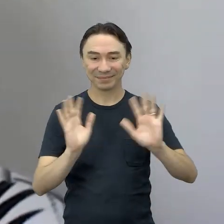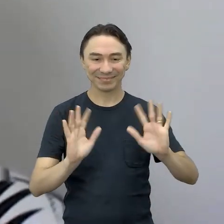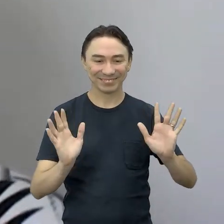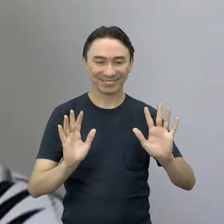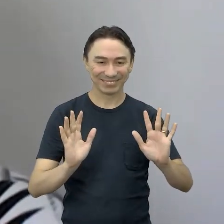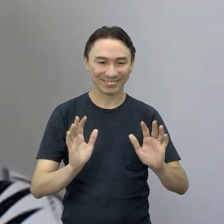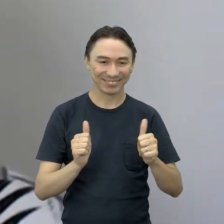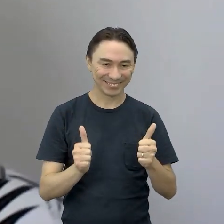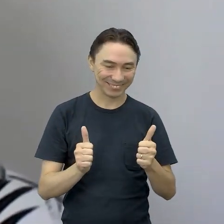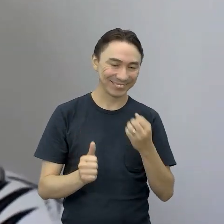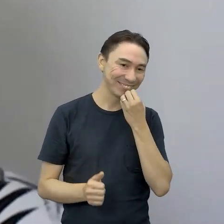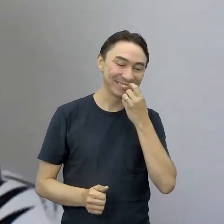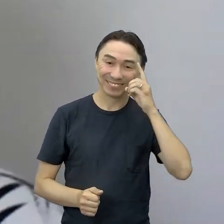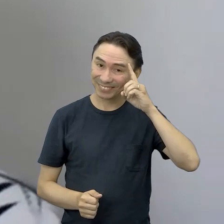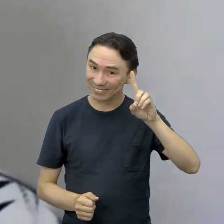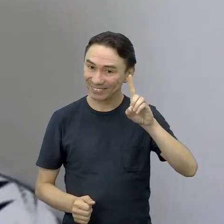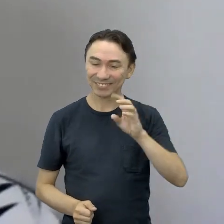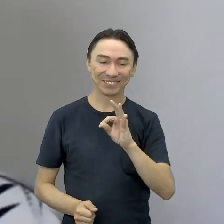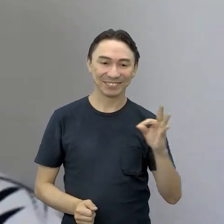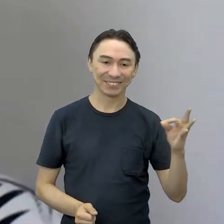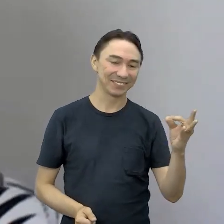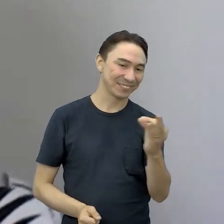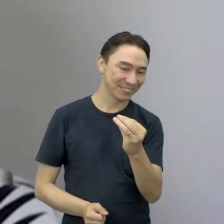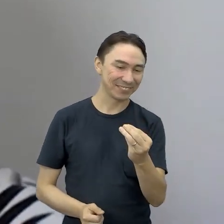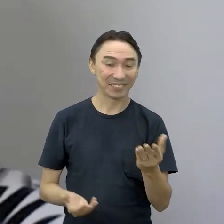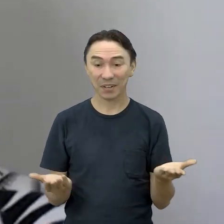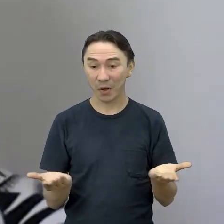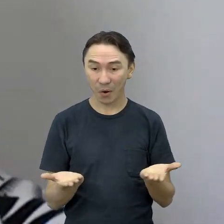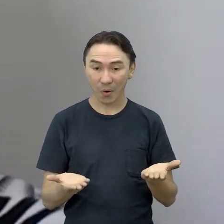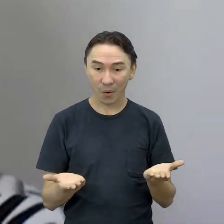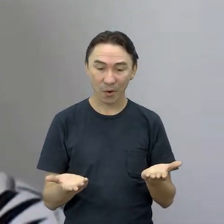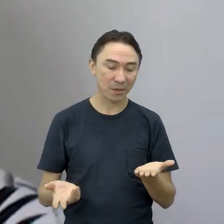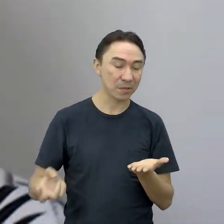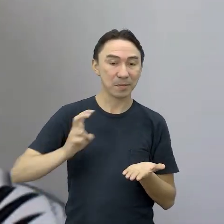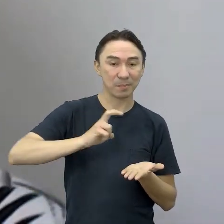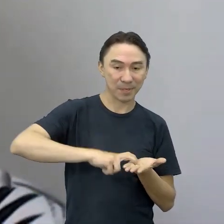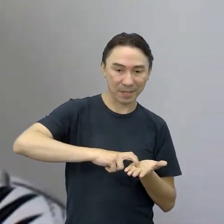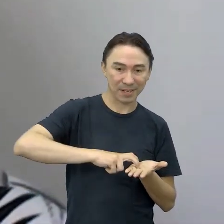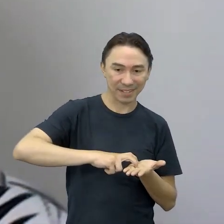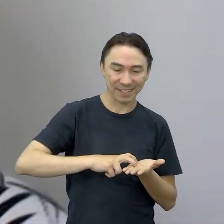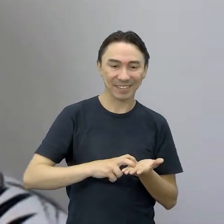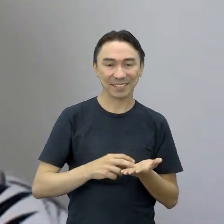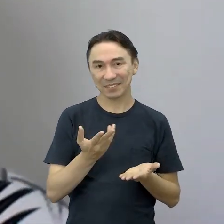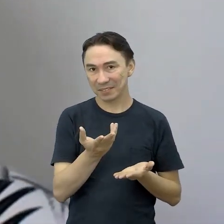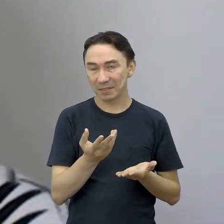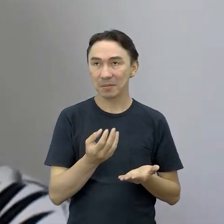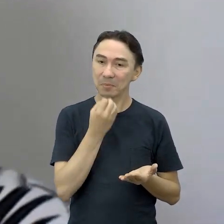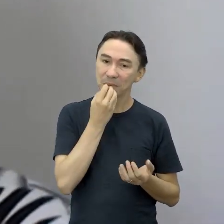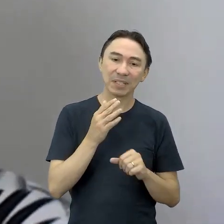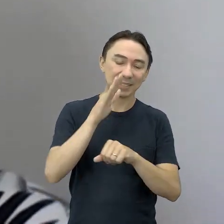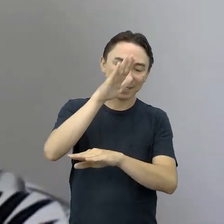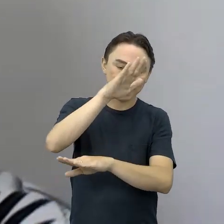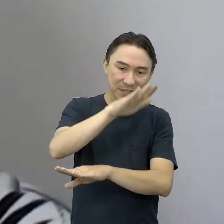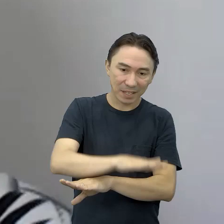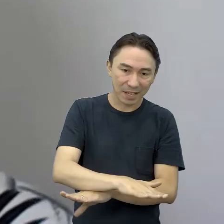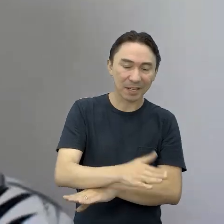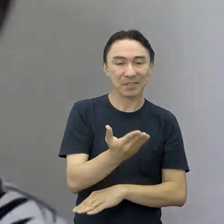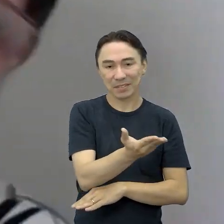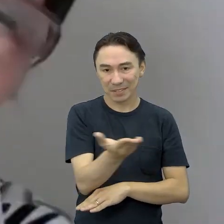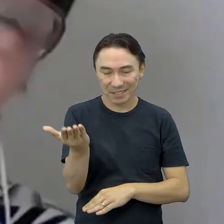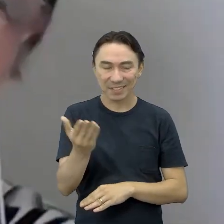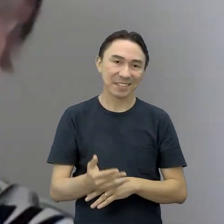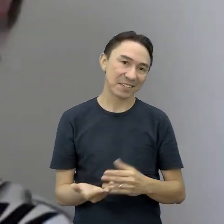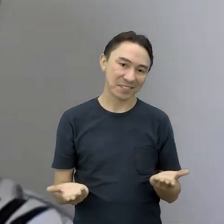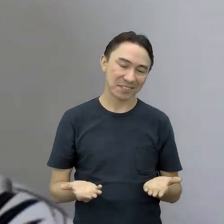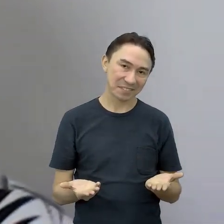Olá, bom dia, professores, para quem nos está assistindo agora de manhã, boa tarde aos professores que estão nos assistindo na parte da